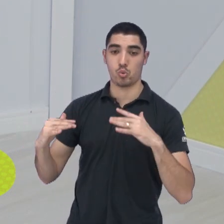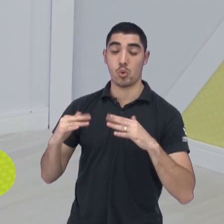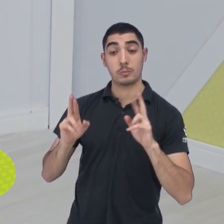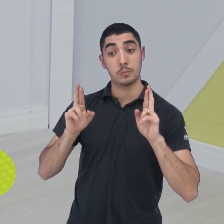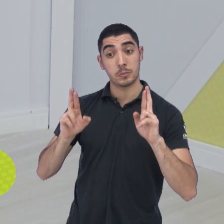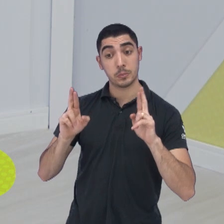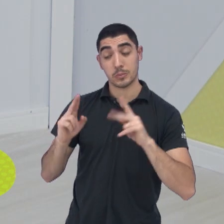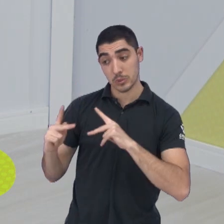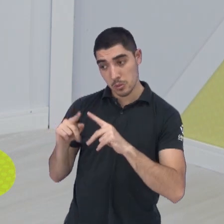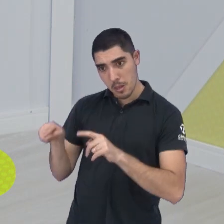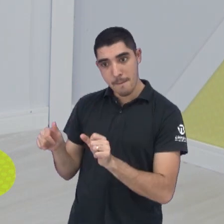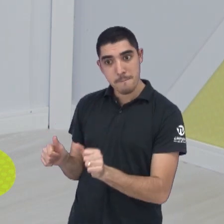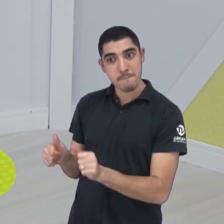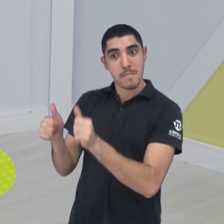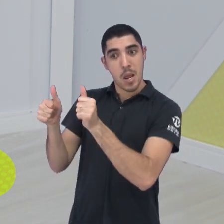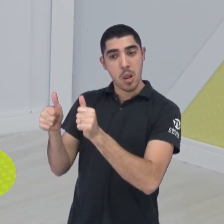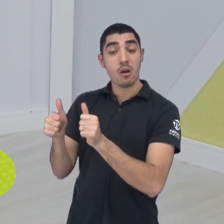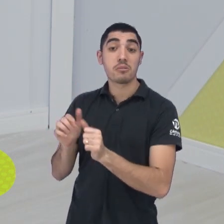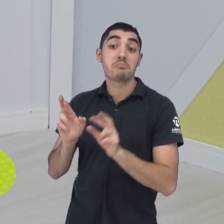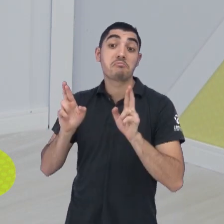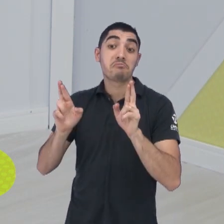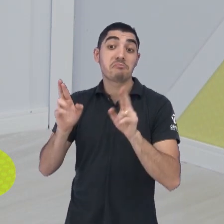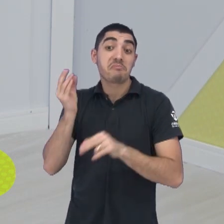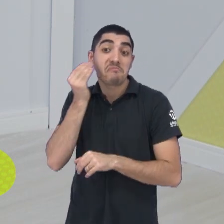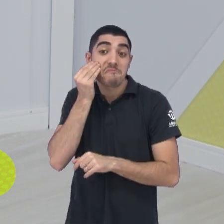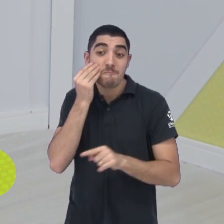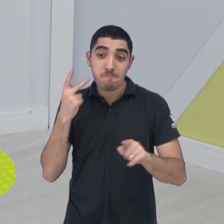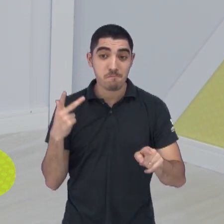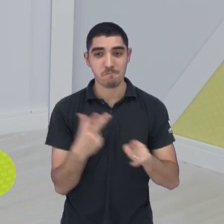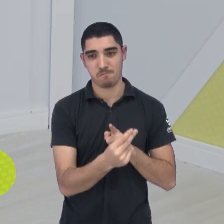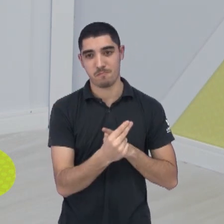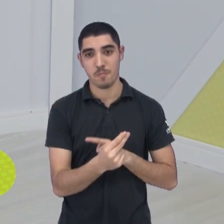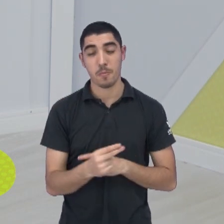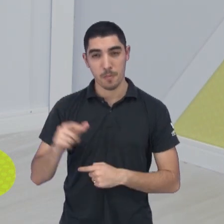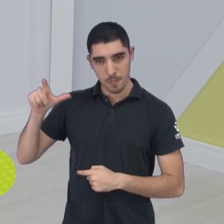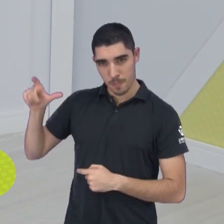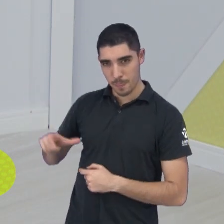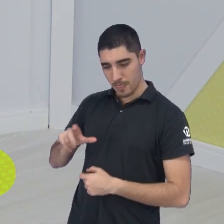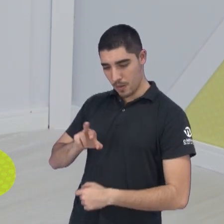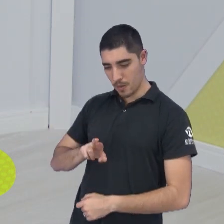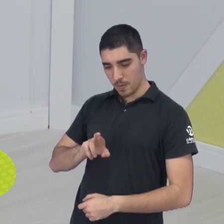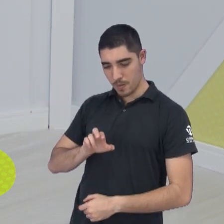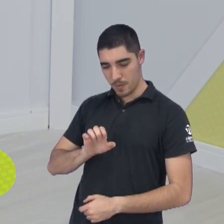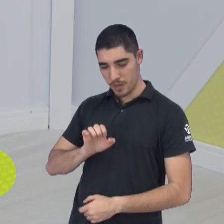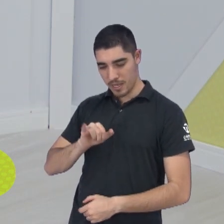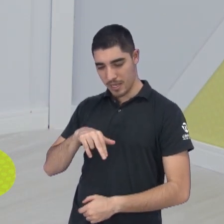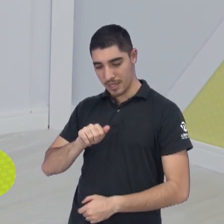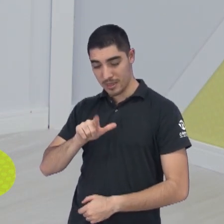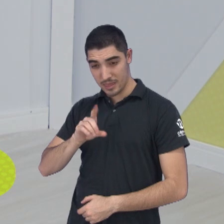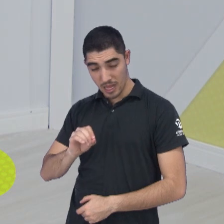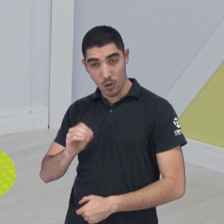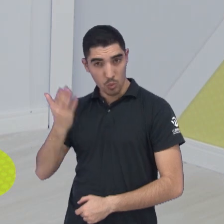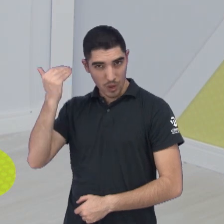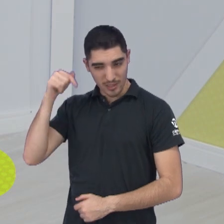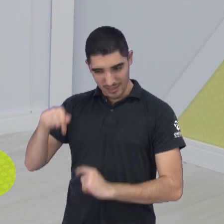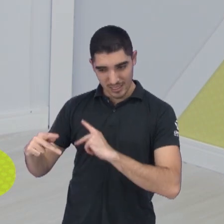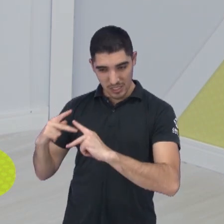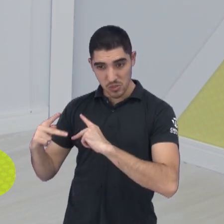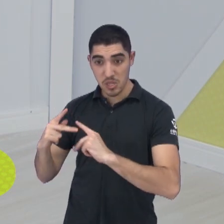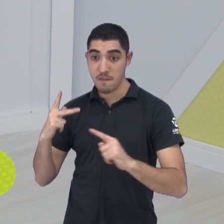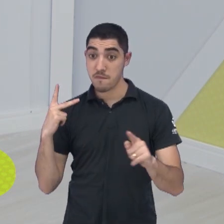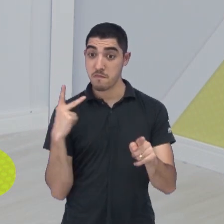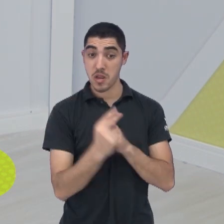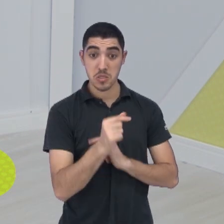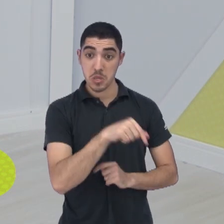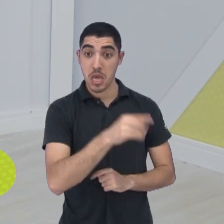boa apresentação e quem sabe, por que não, traz uma vitória. O Reinaldo, quando era técnico do São José e o Taubaté era super favorito, o São José meteu 3-0